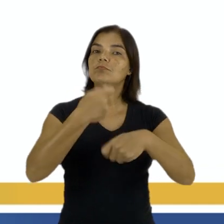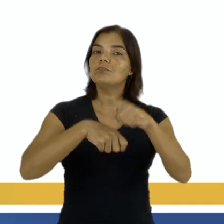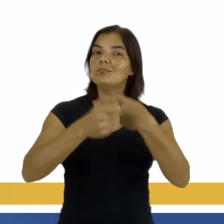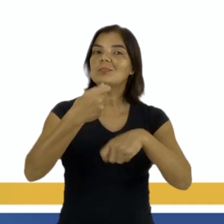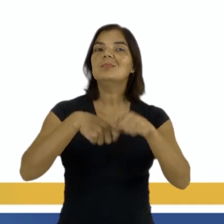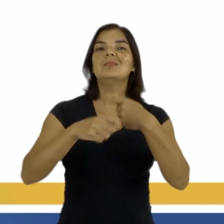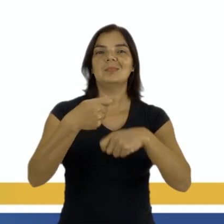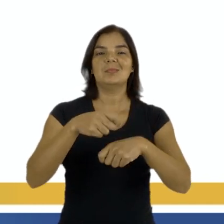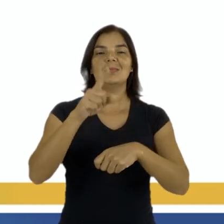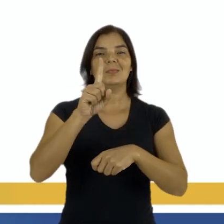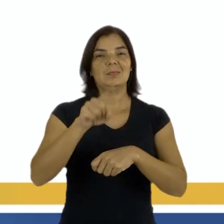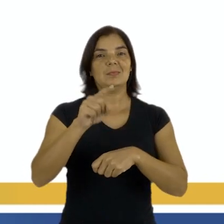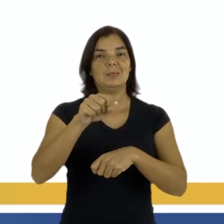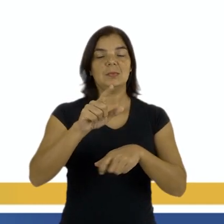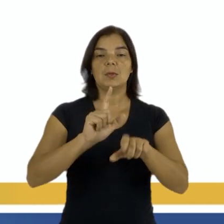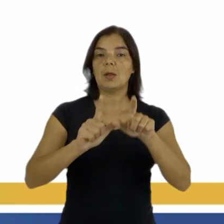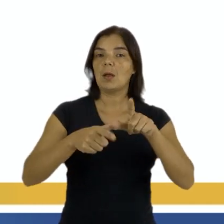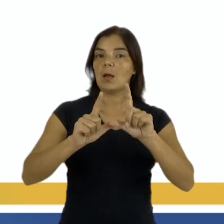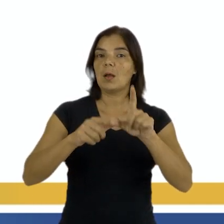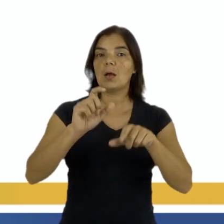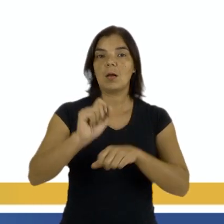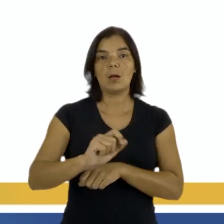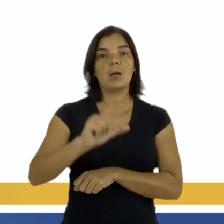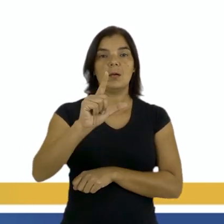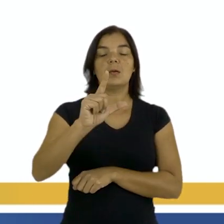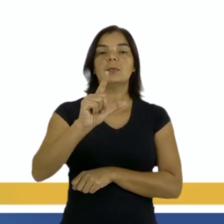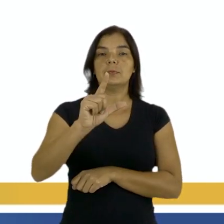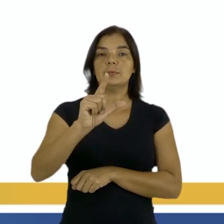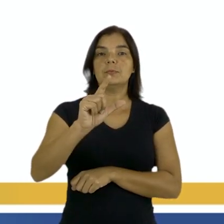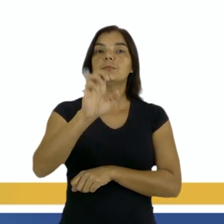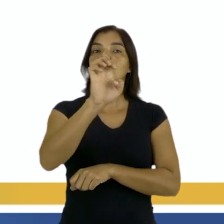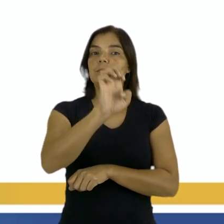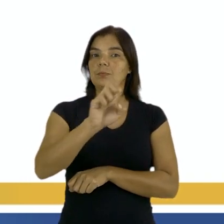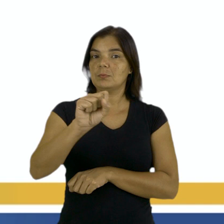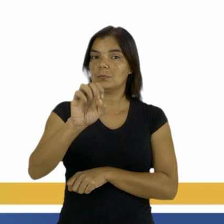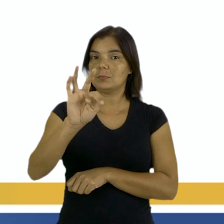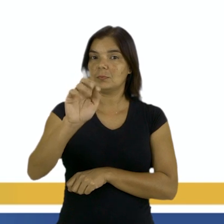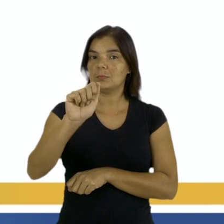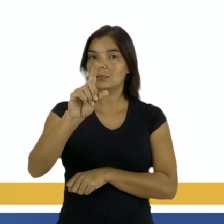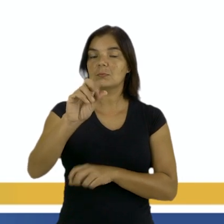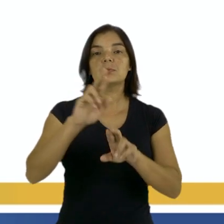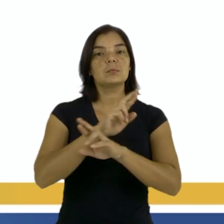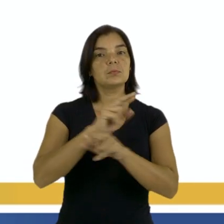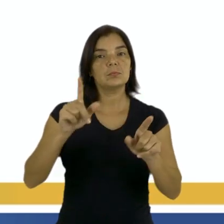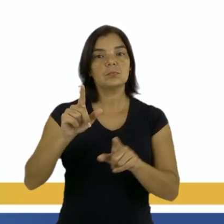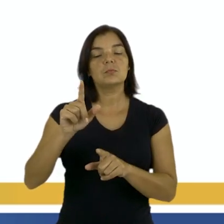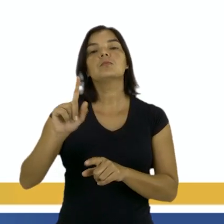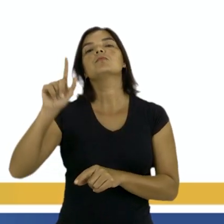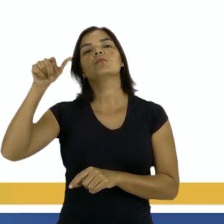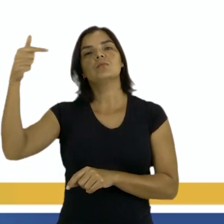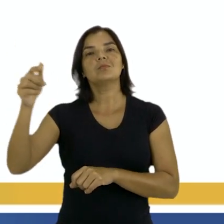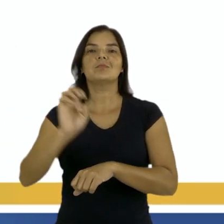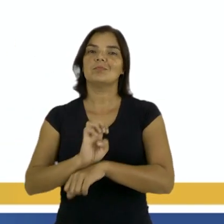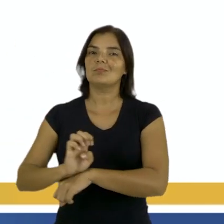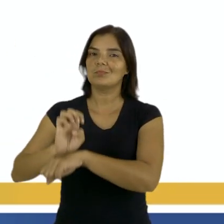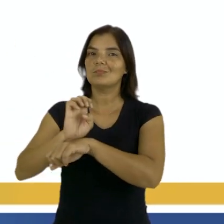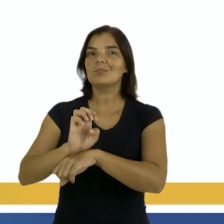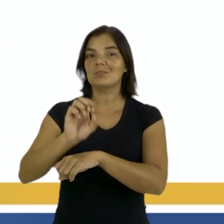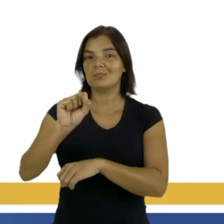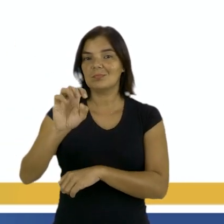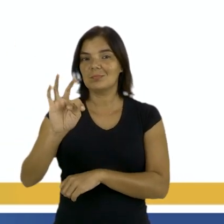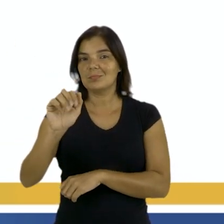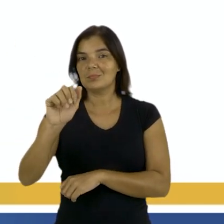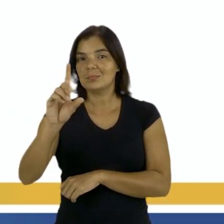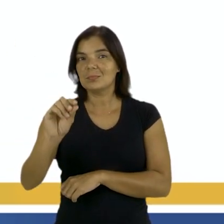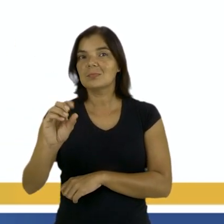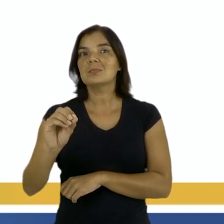tá? Essa letrinha maiúscula se refere à unidade administrativa, para diferenciar do outro sentido da palavra homônima,